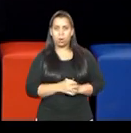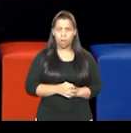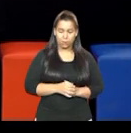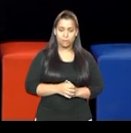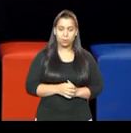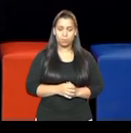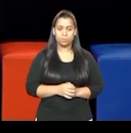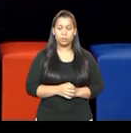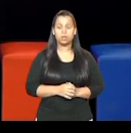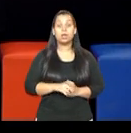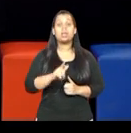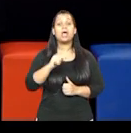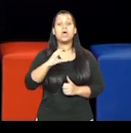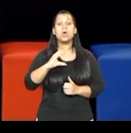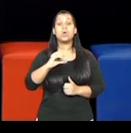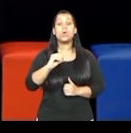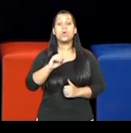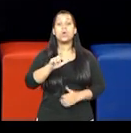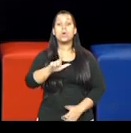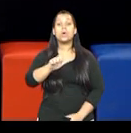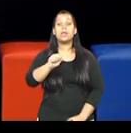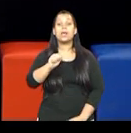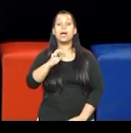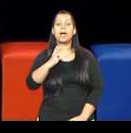pontos colaterais.